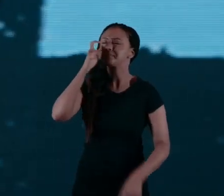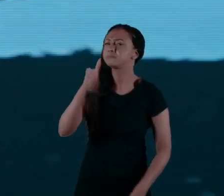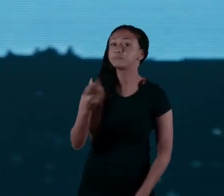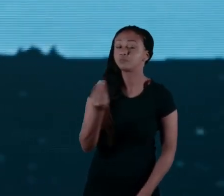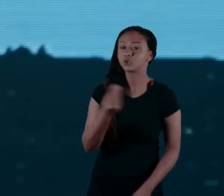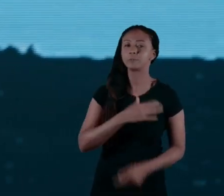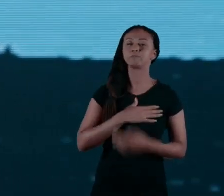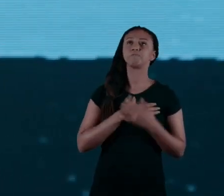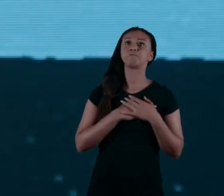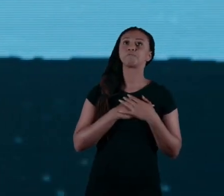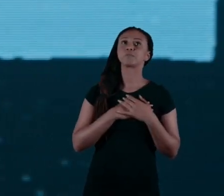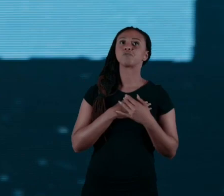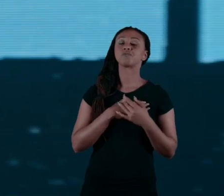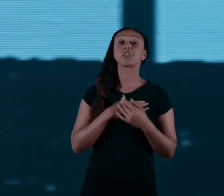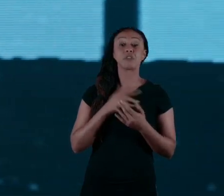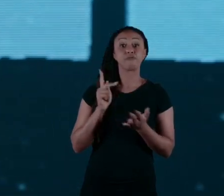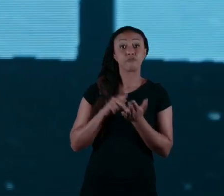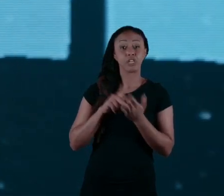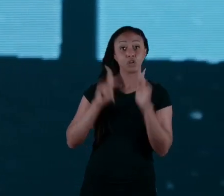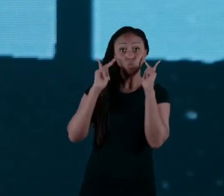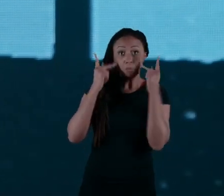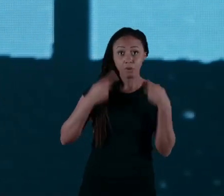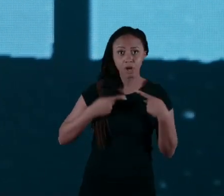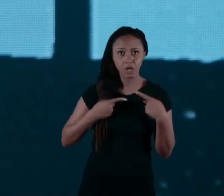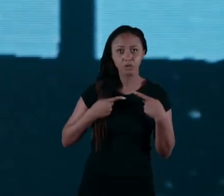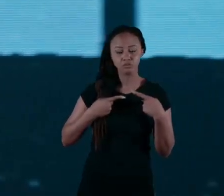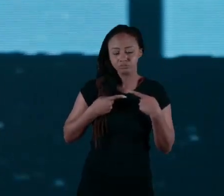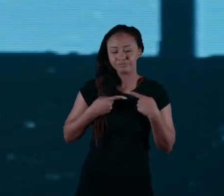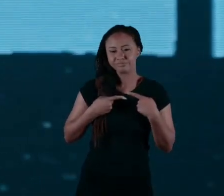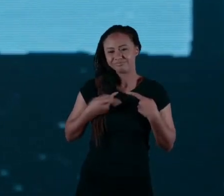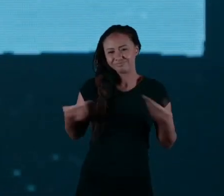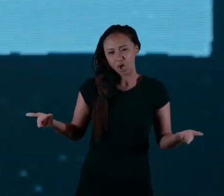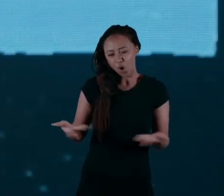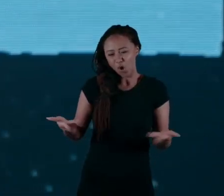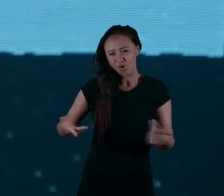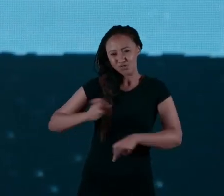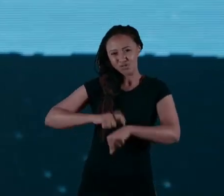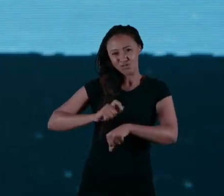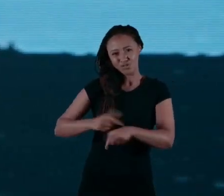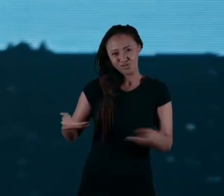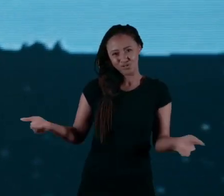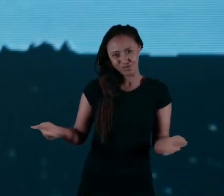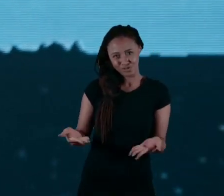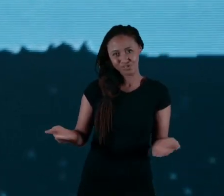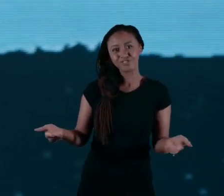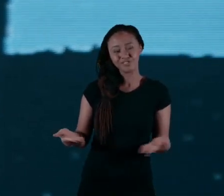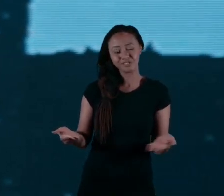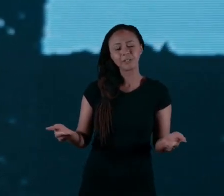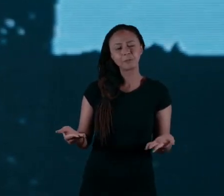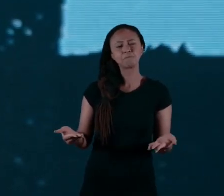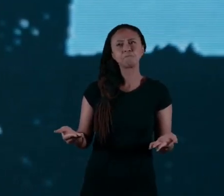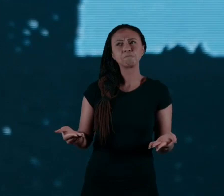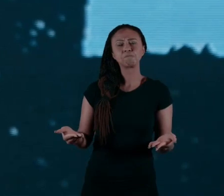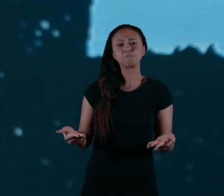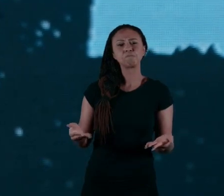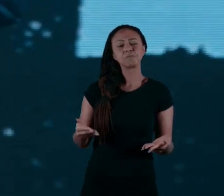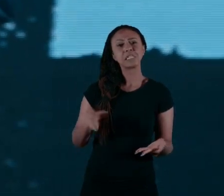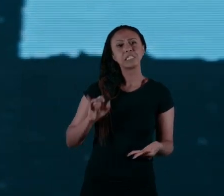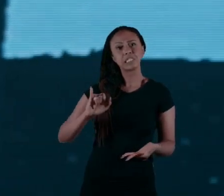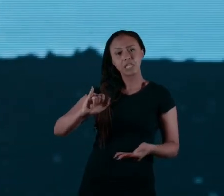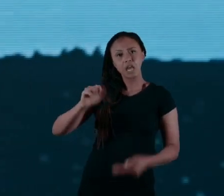na visão do homem moderno, do homem do nosso tempo, uma mente